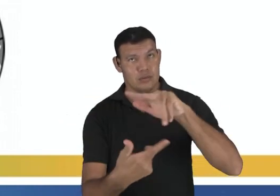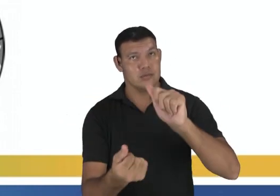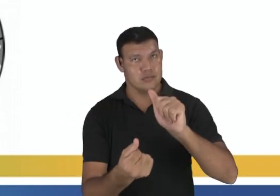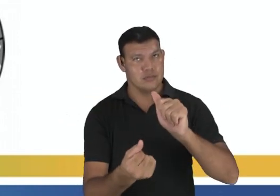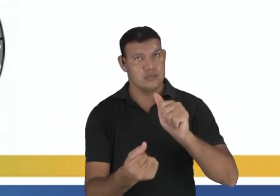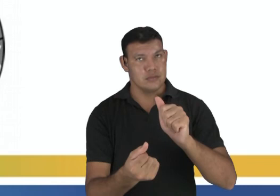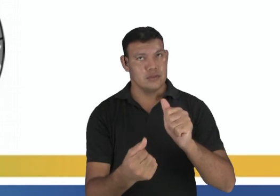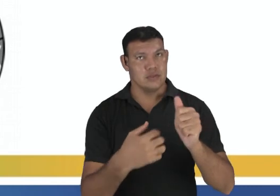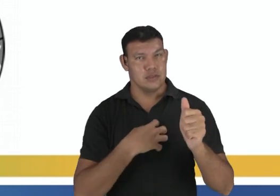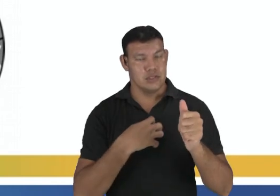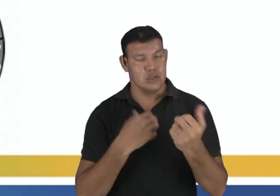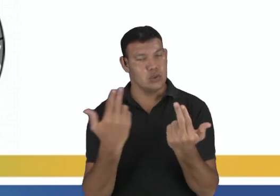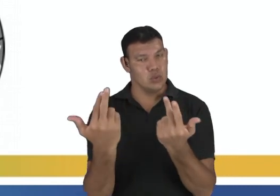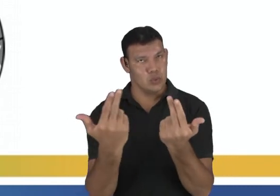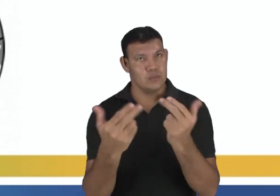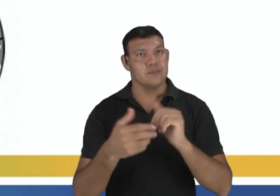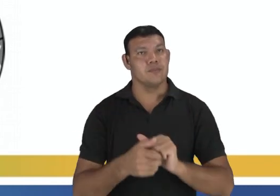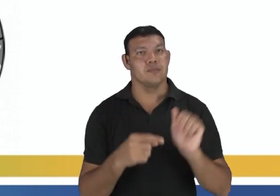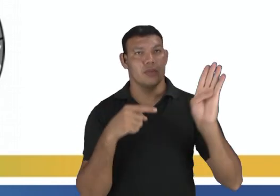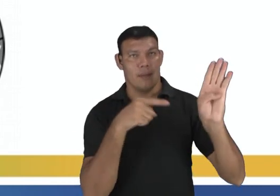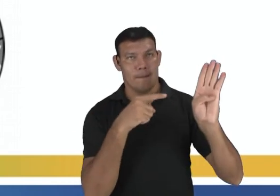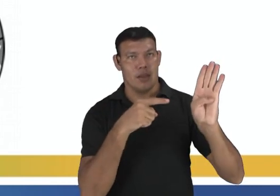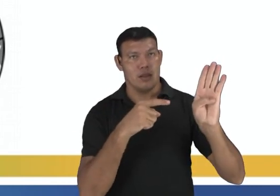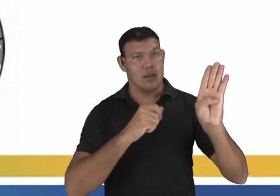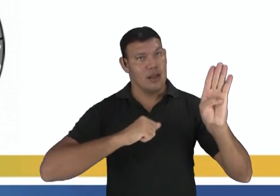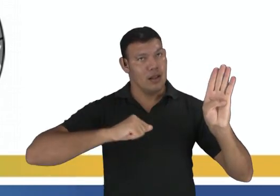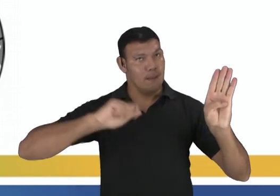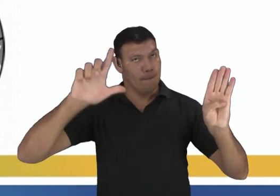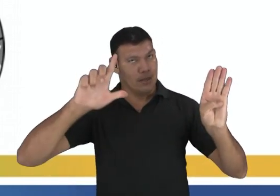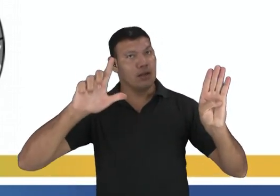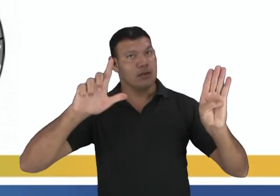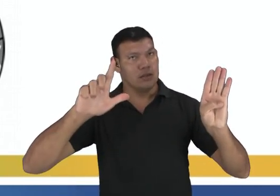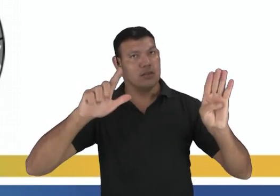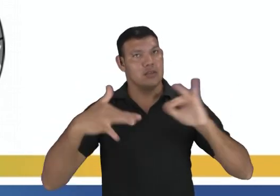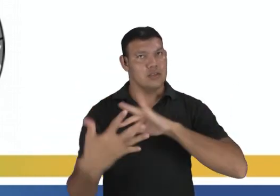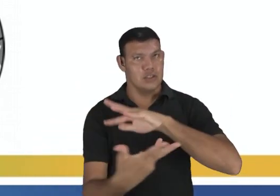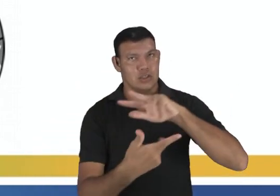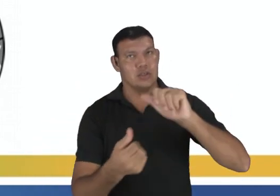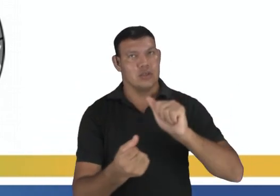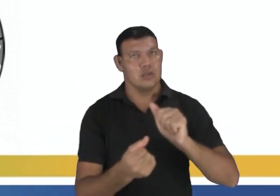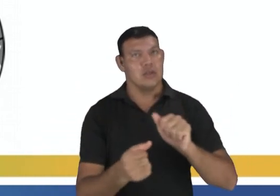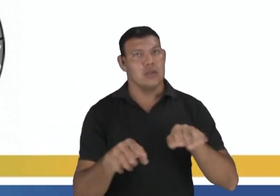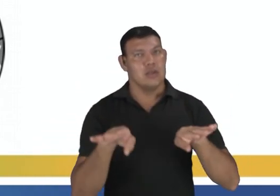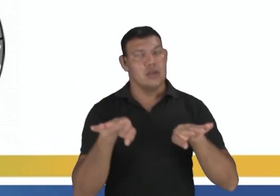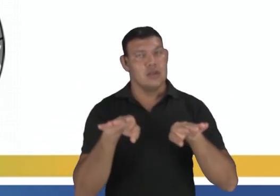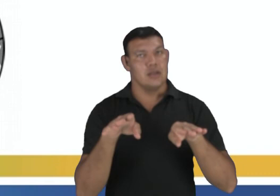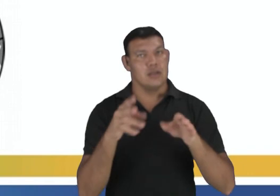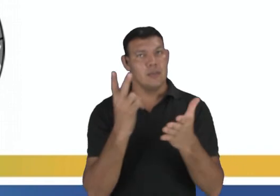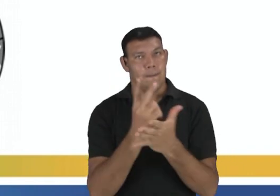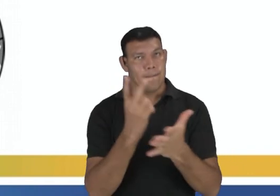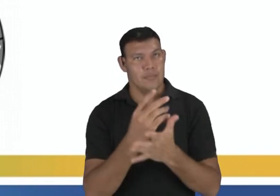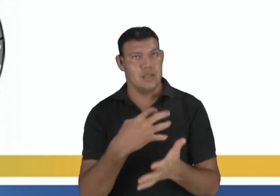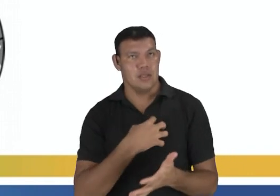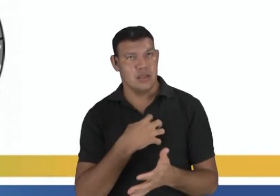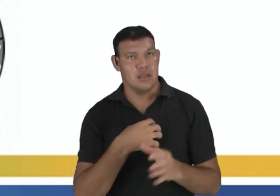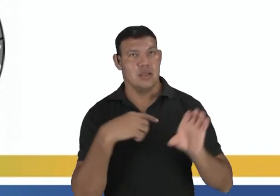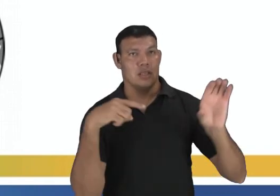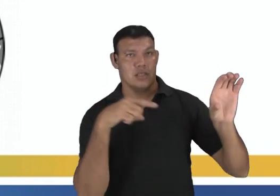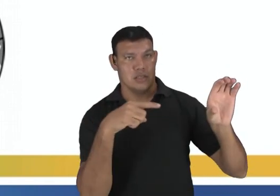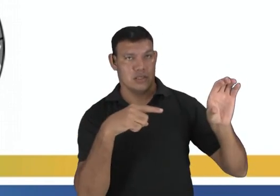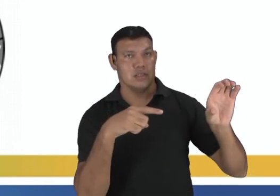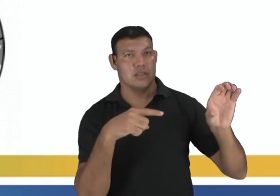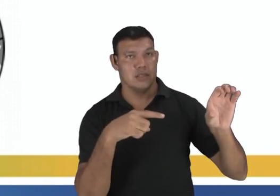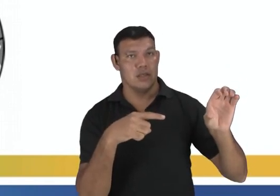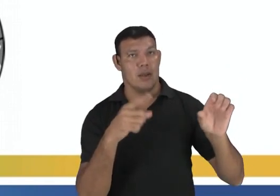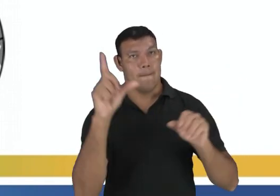sentido? Superior à da Terra e no sentido oposto? Inferior à da Terra e no sentido oposto? Igual à da Terra